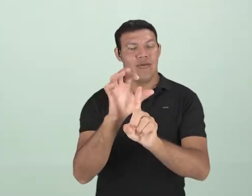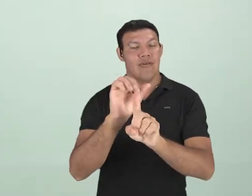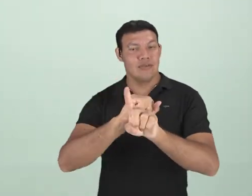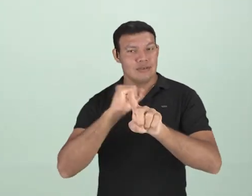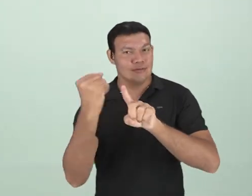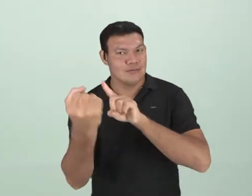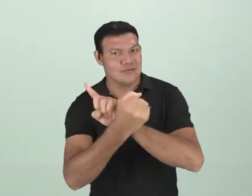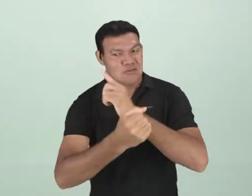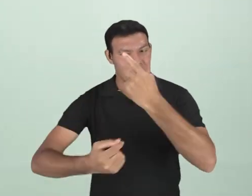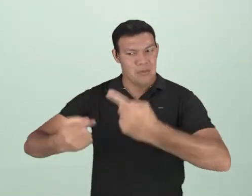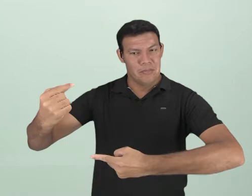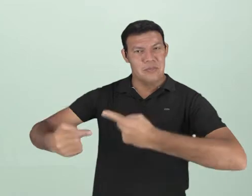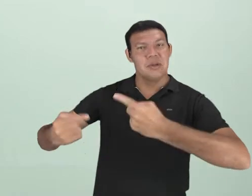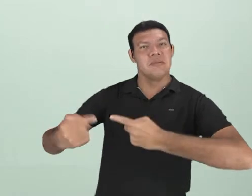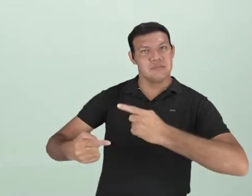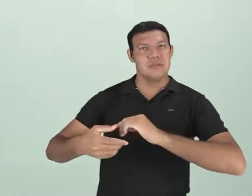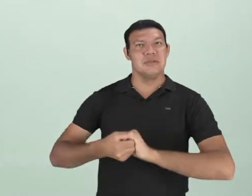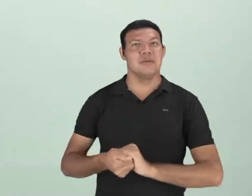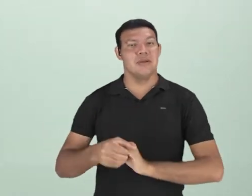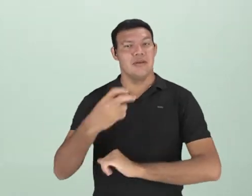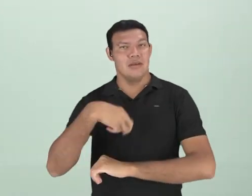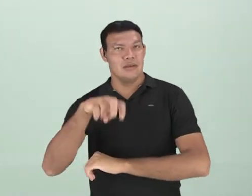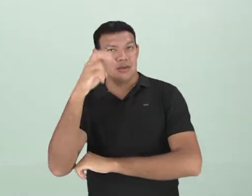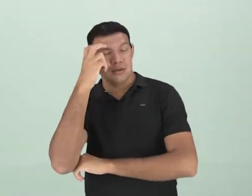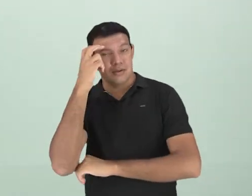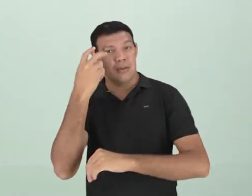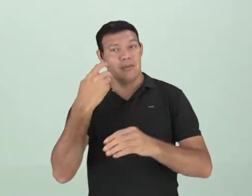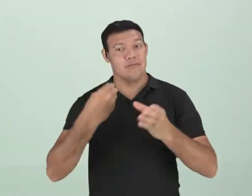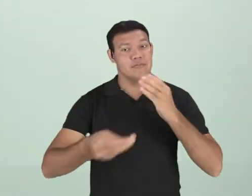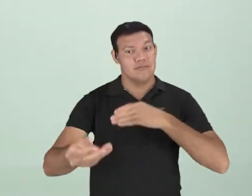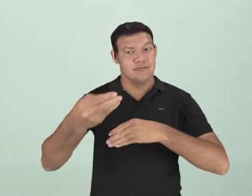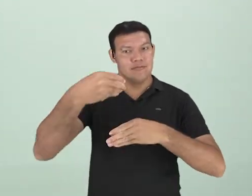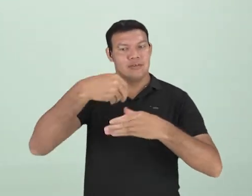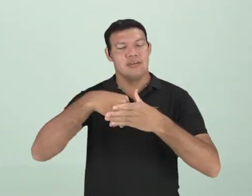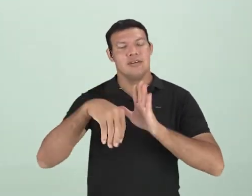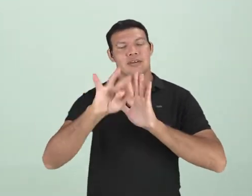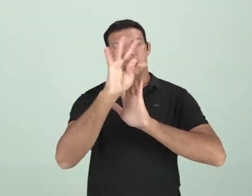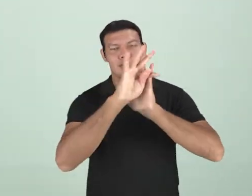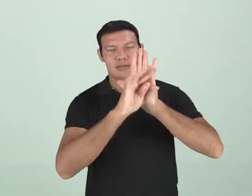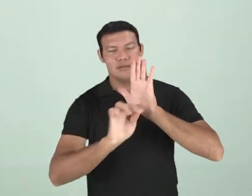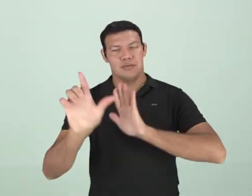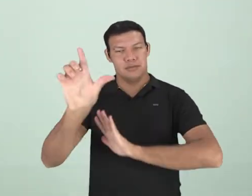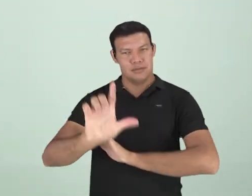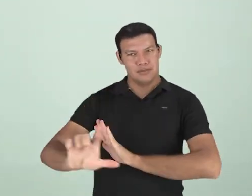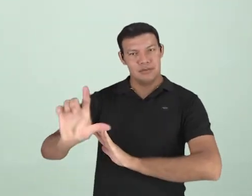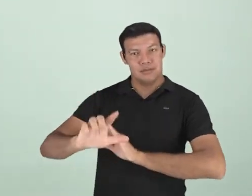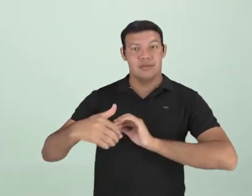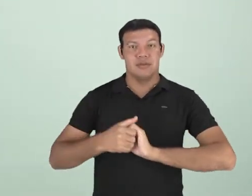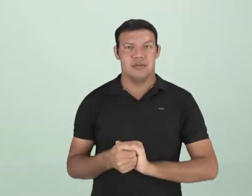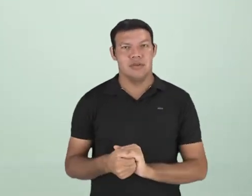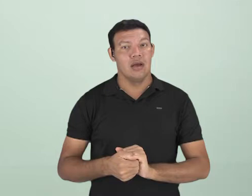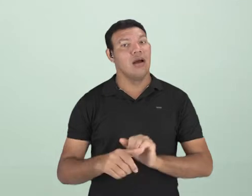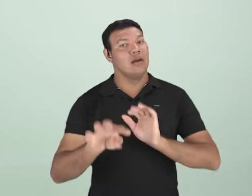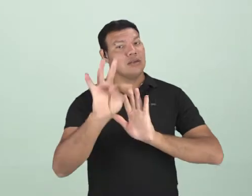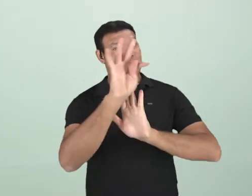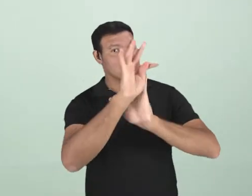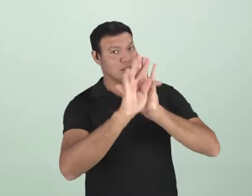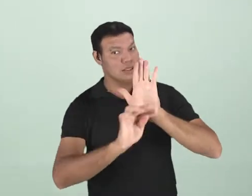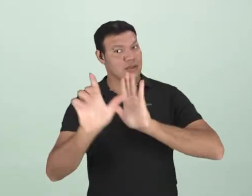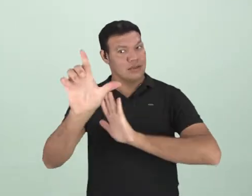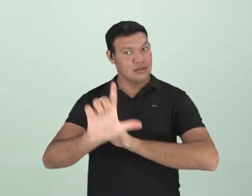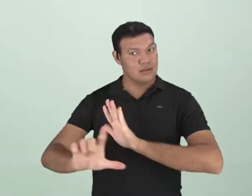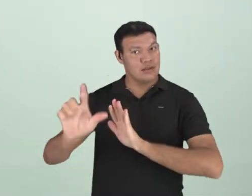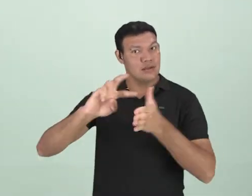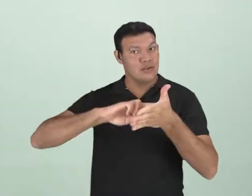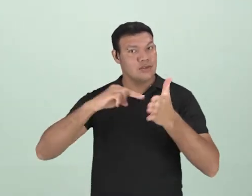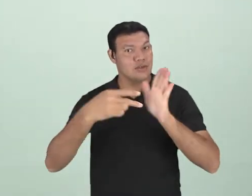sociopolítico-culturais presente nos textos literários. Bem, antes de começar, vale lembrar o quê? Textos literários são